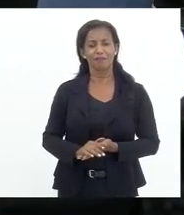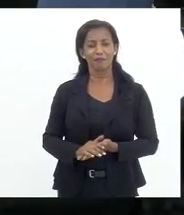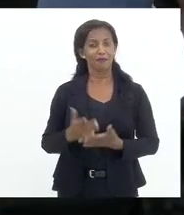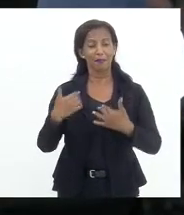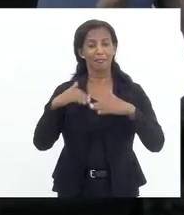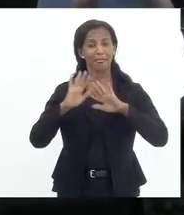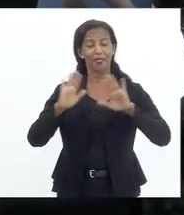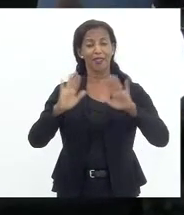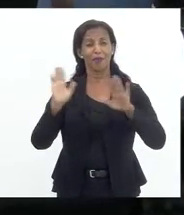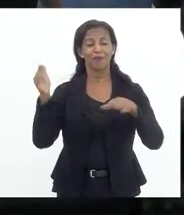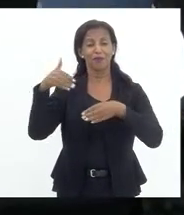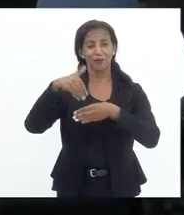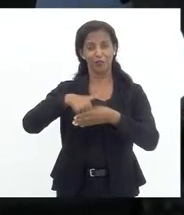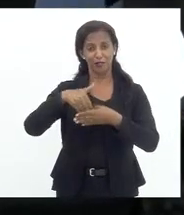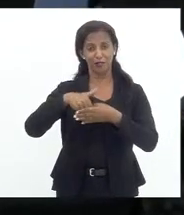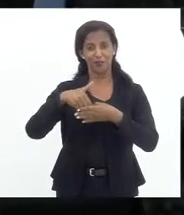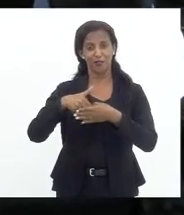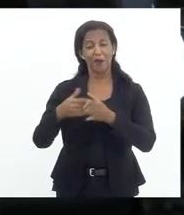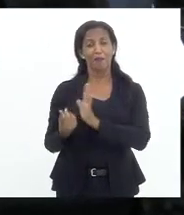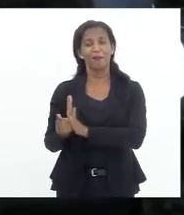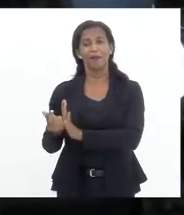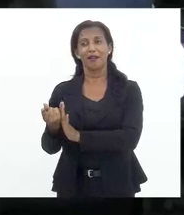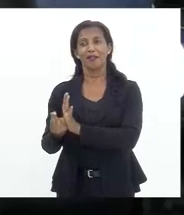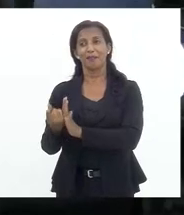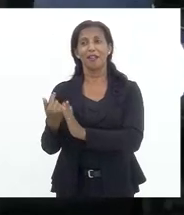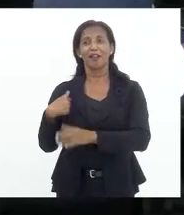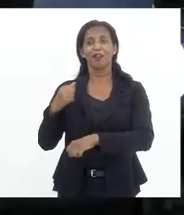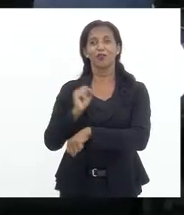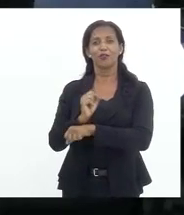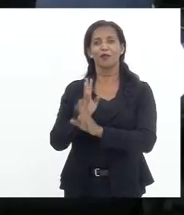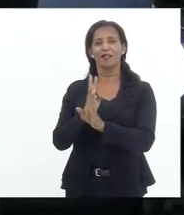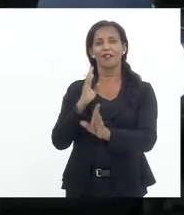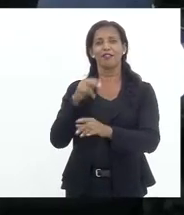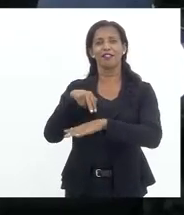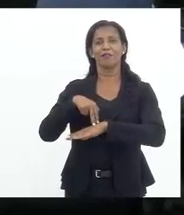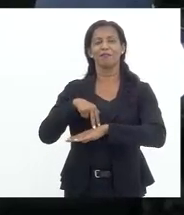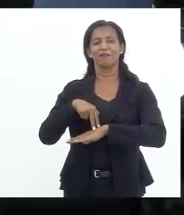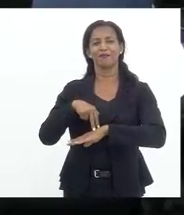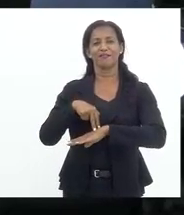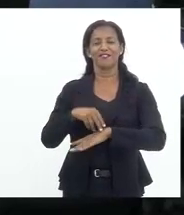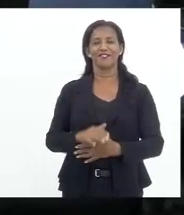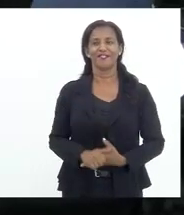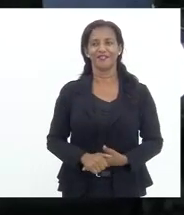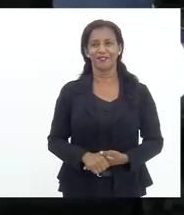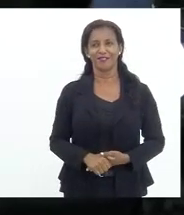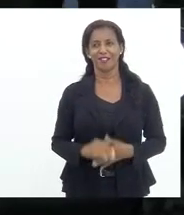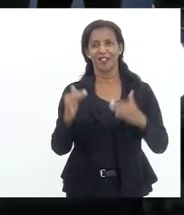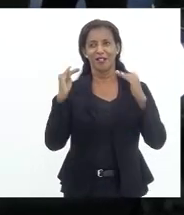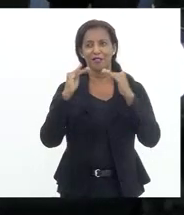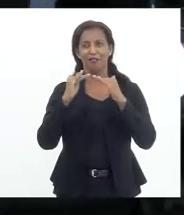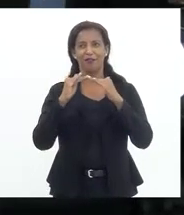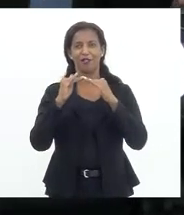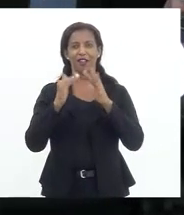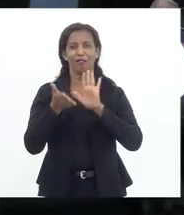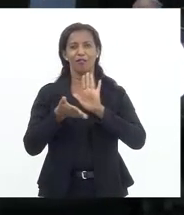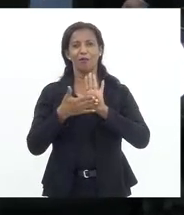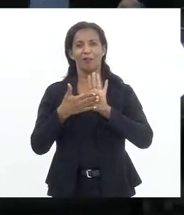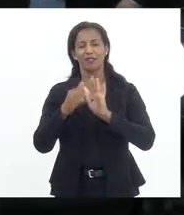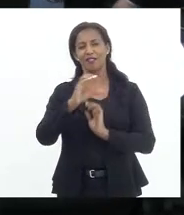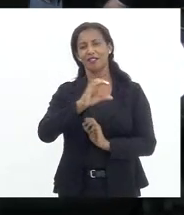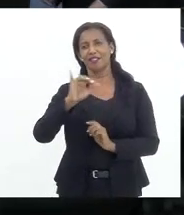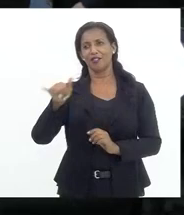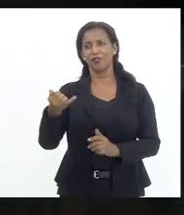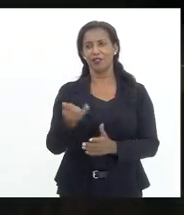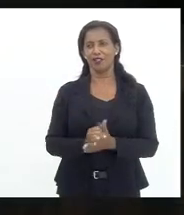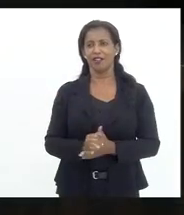dar voto, possivelmente, pela tributação. Estou aguardando minha vez. Favorável com parecer da CCJ.